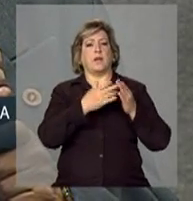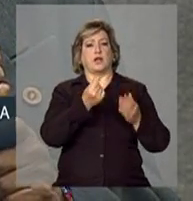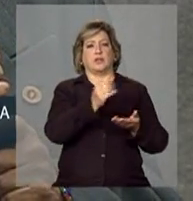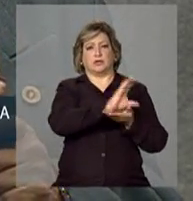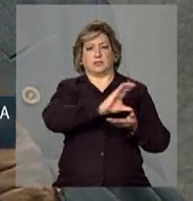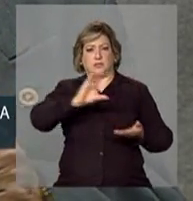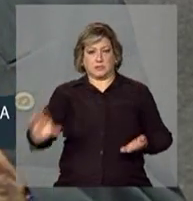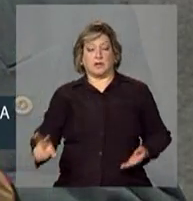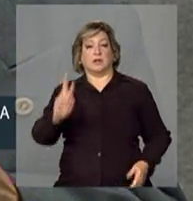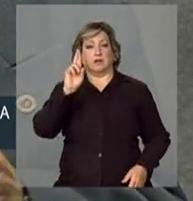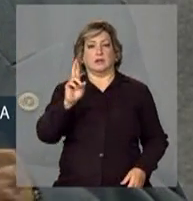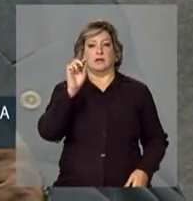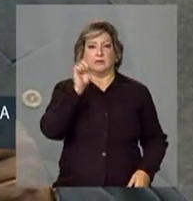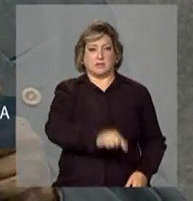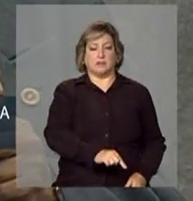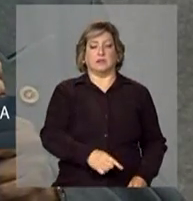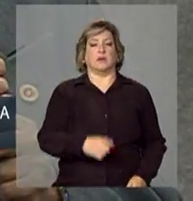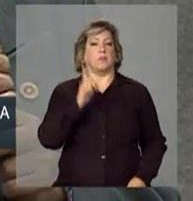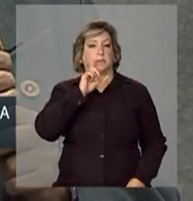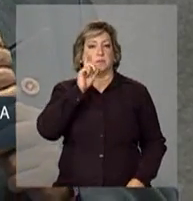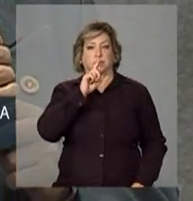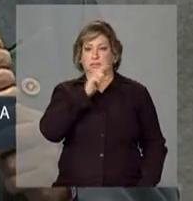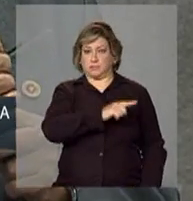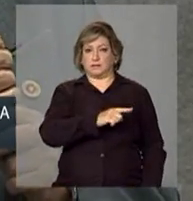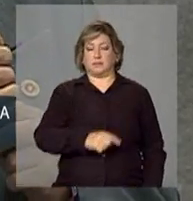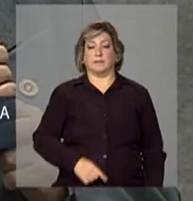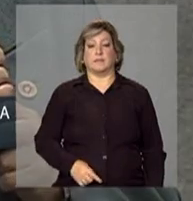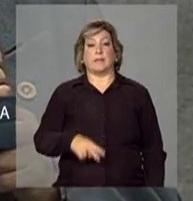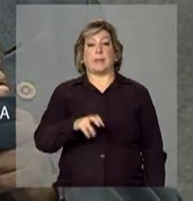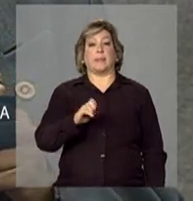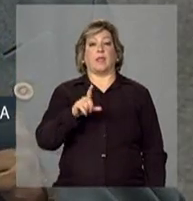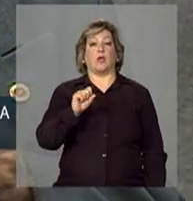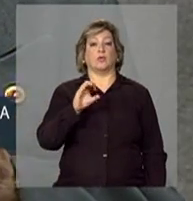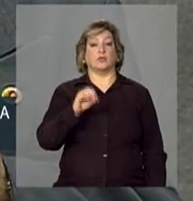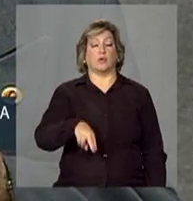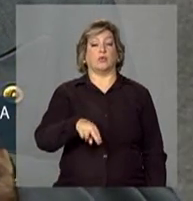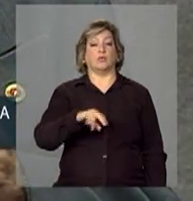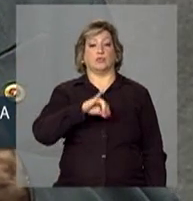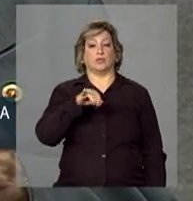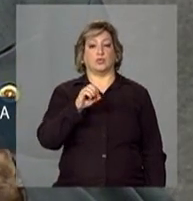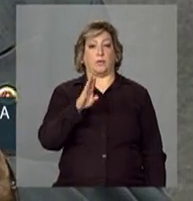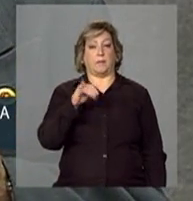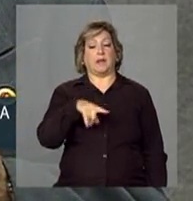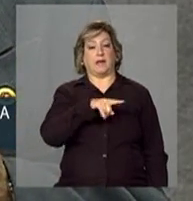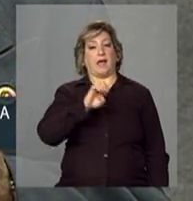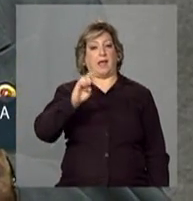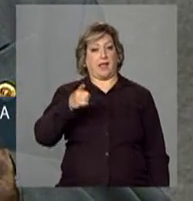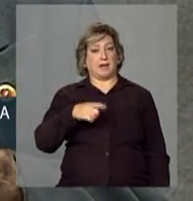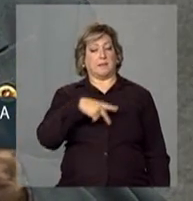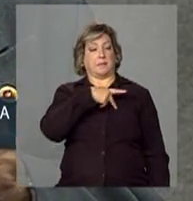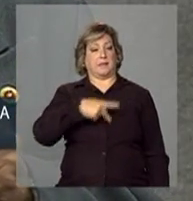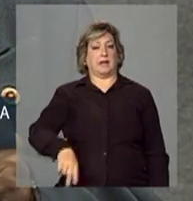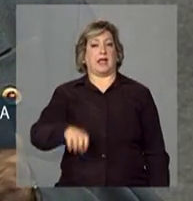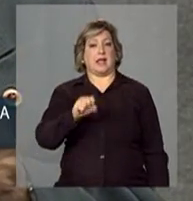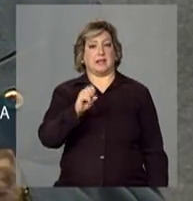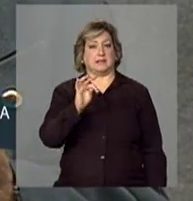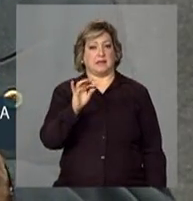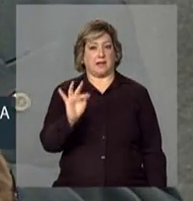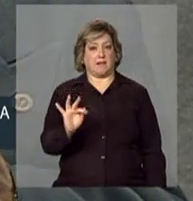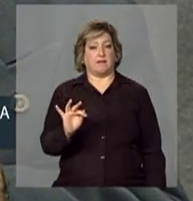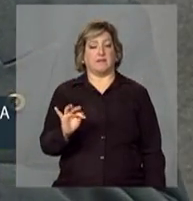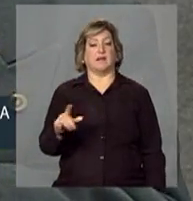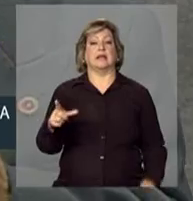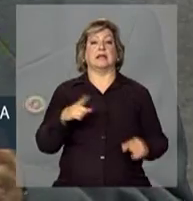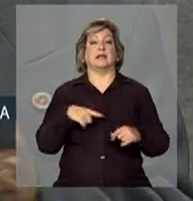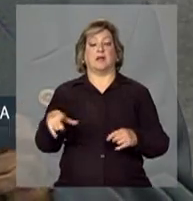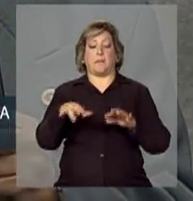indenização e responsabilização dos Estados Unidos. O senhor Nelson Jobim, quando era presidente do STF, assentou em cima do processo,